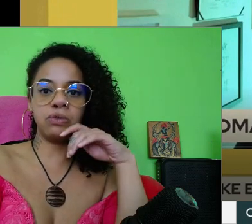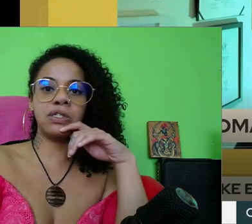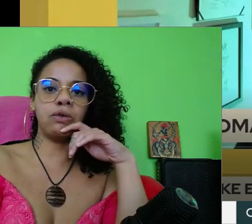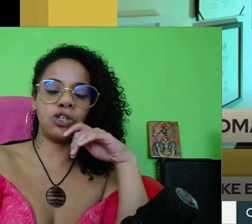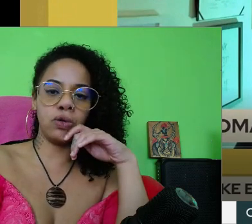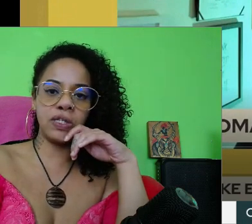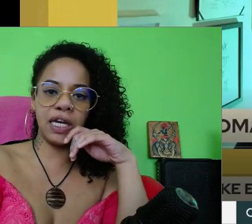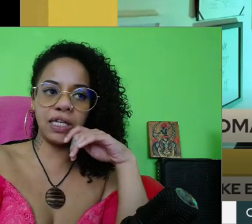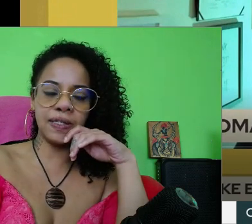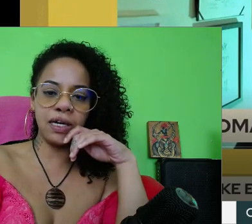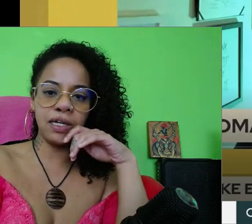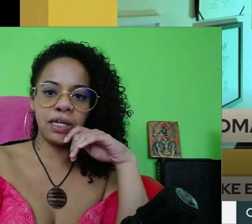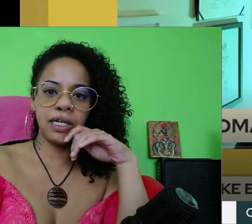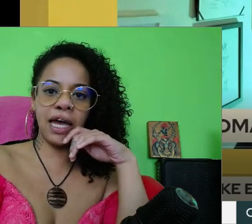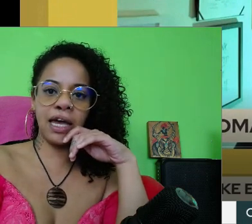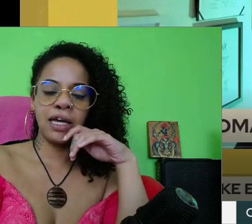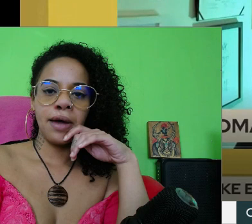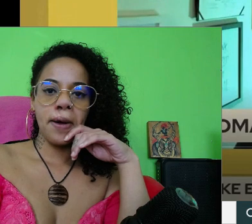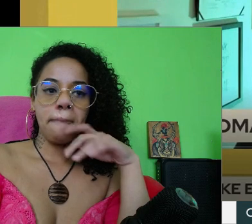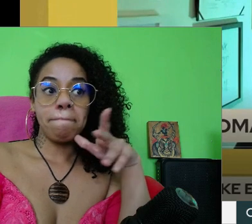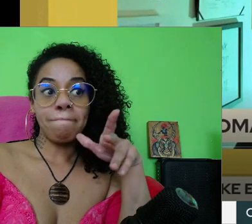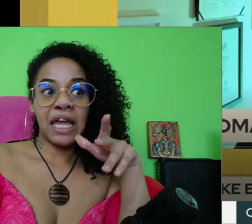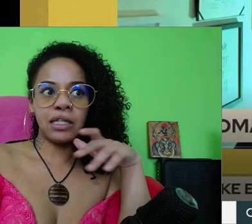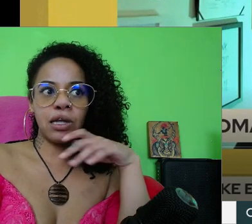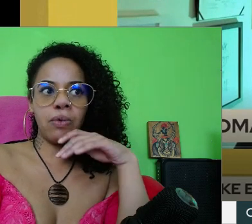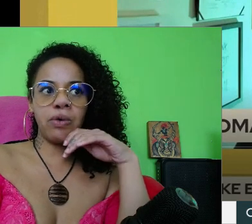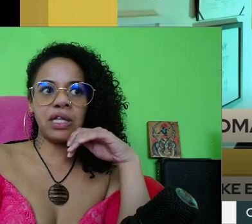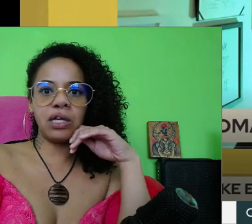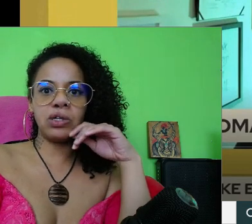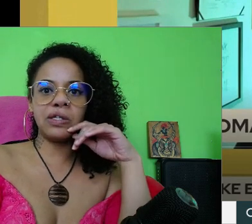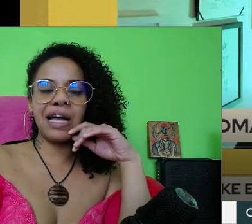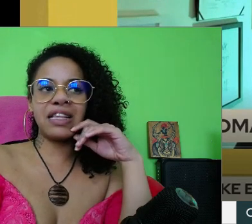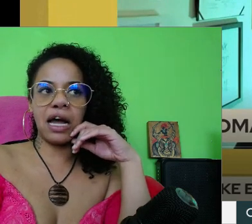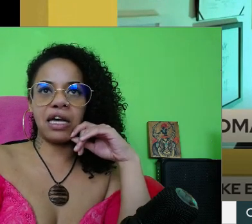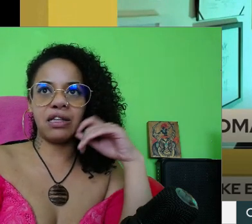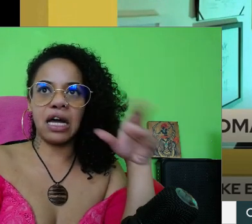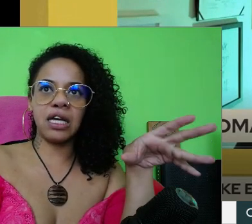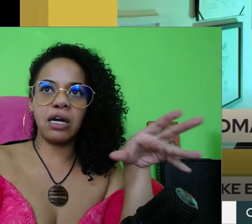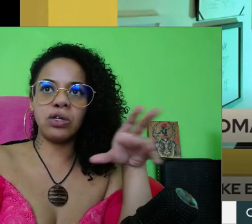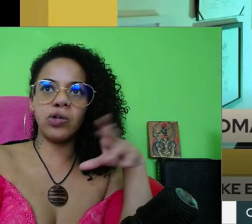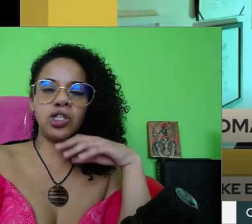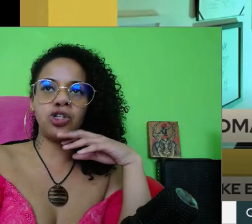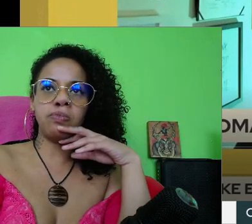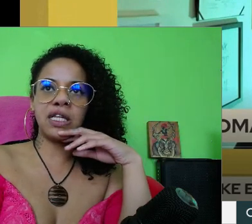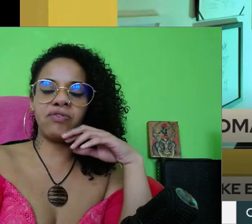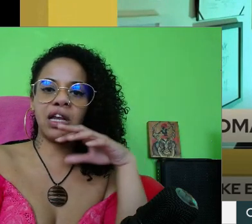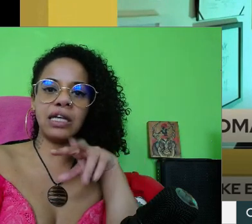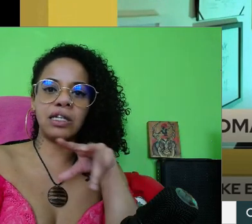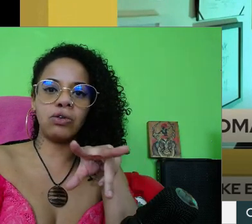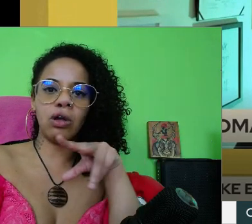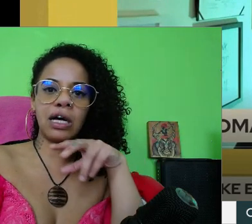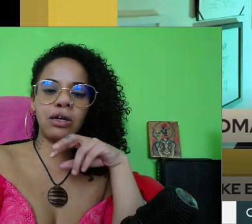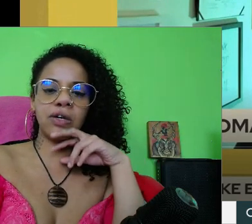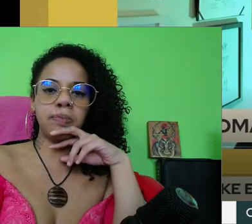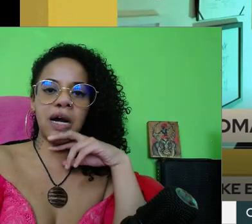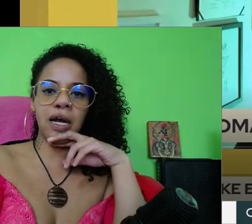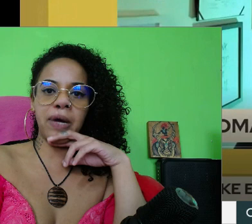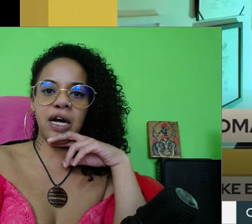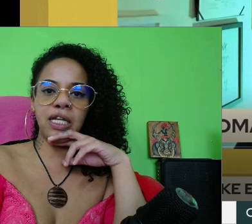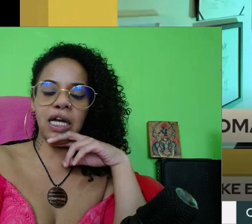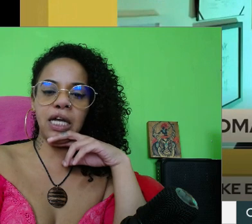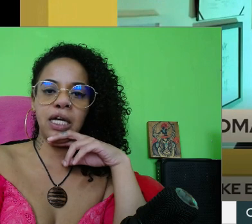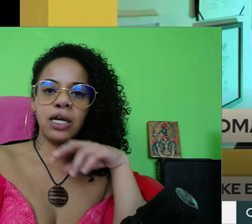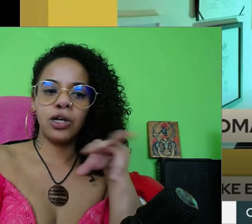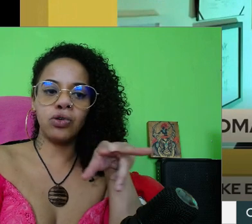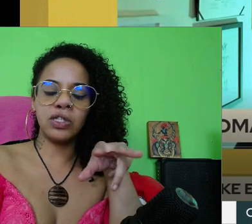presunção de Inocência né então eu entendo que isso ataque ataque era quando a Dilma tava lá sendo colocada com